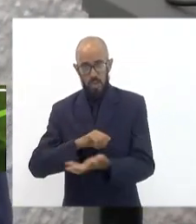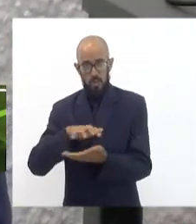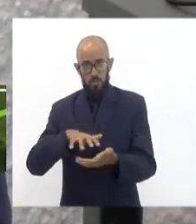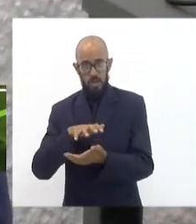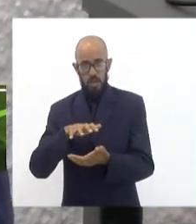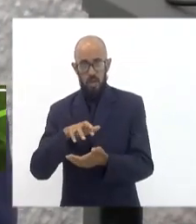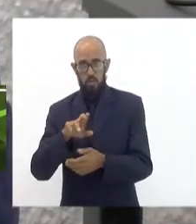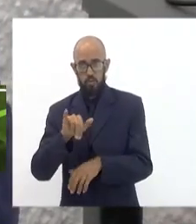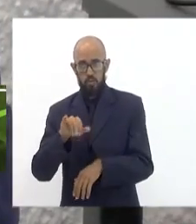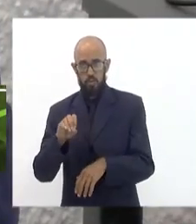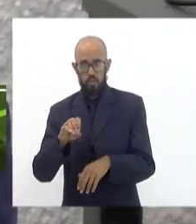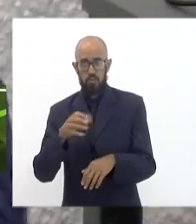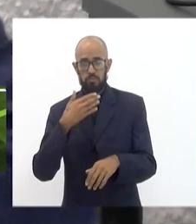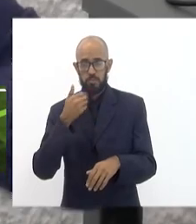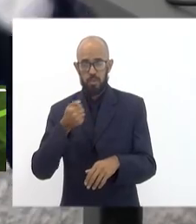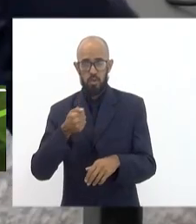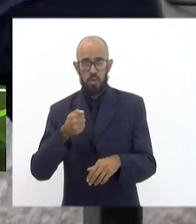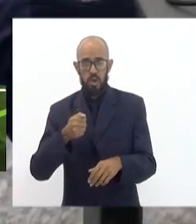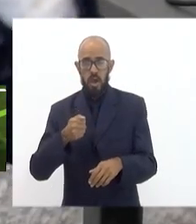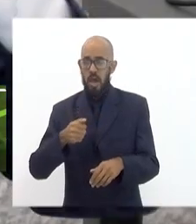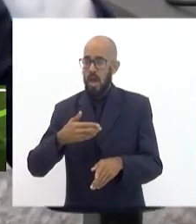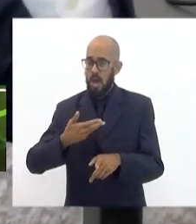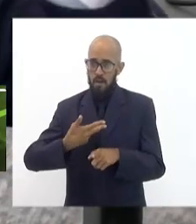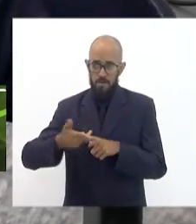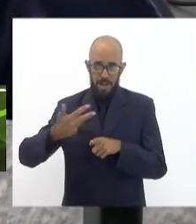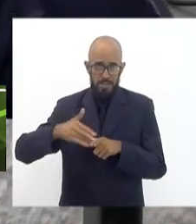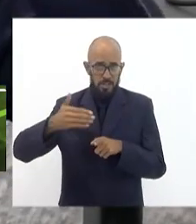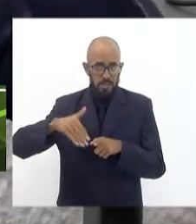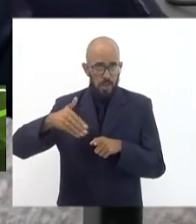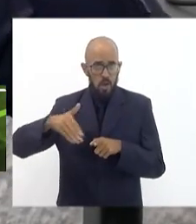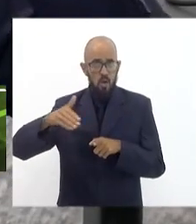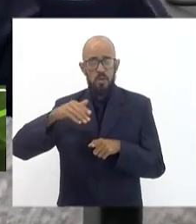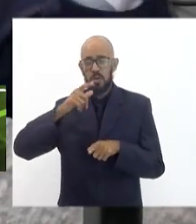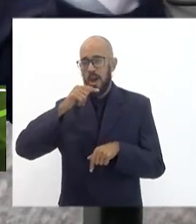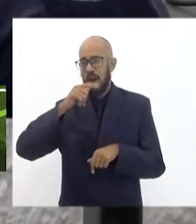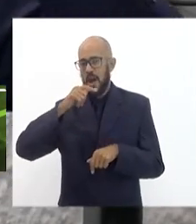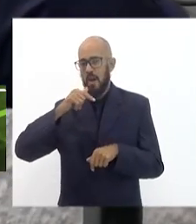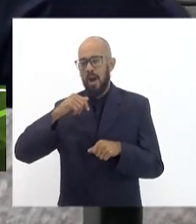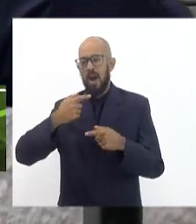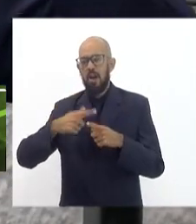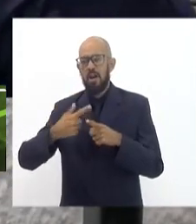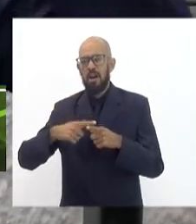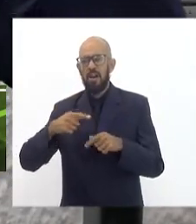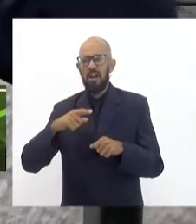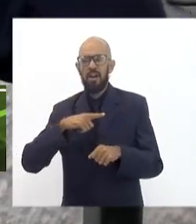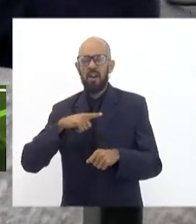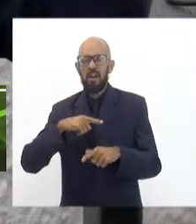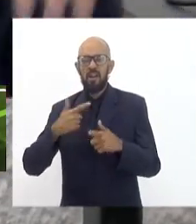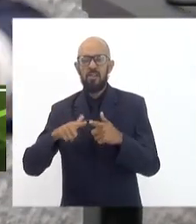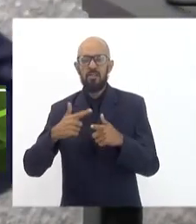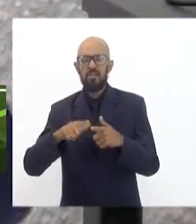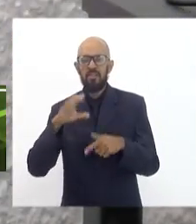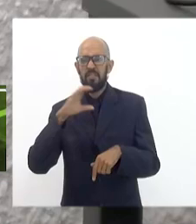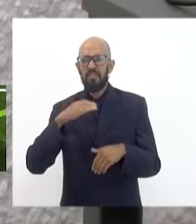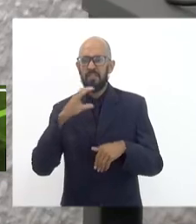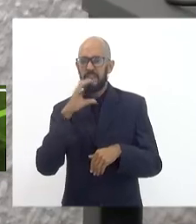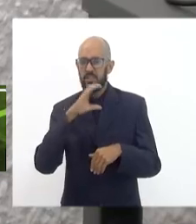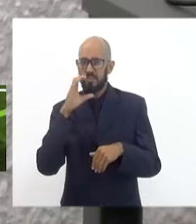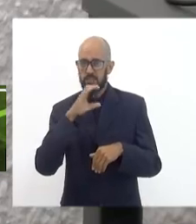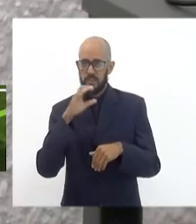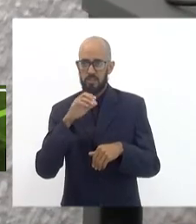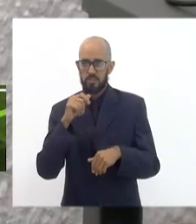sistema de drenagem que é fundamental como você falou além de encostas em fôrma grave de drenagem de velocidade da água no centro